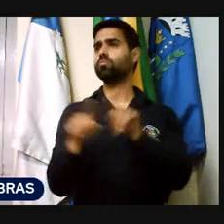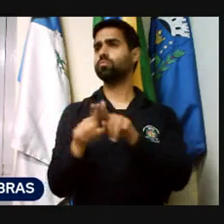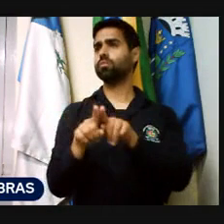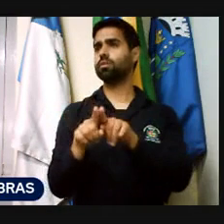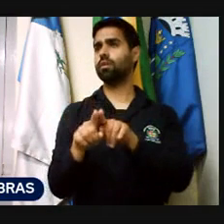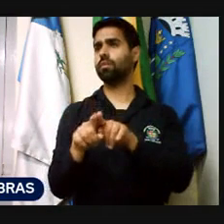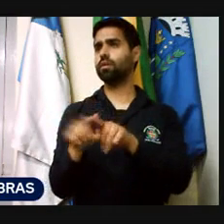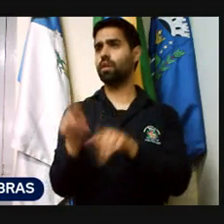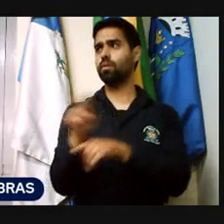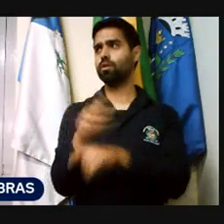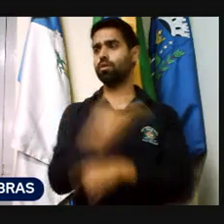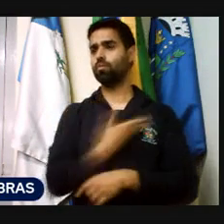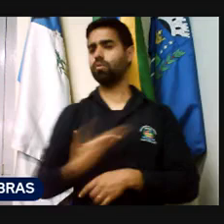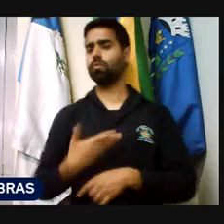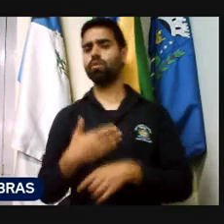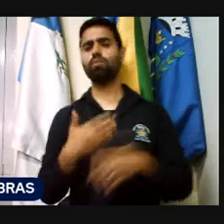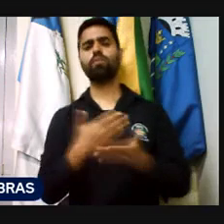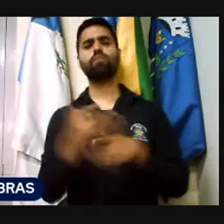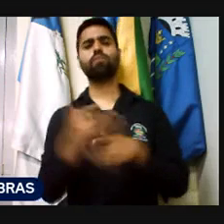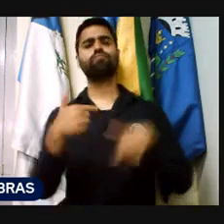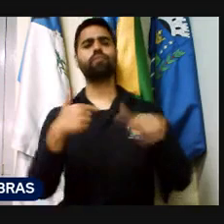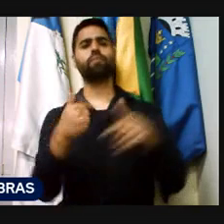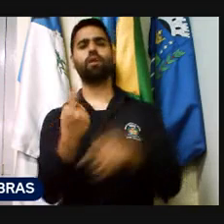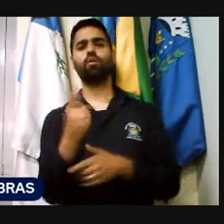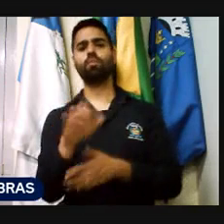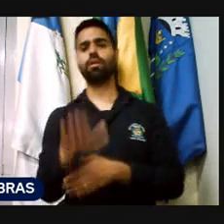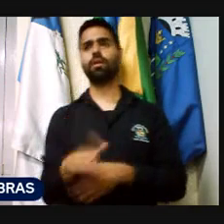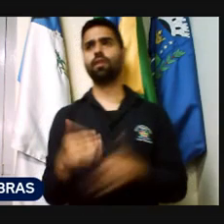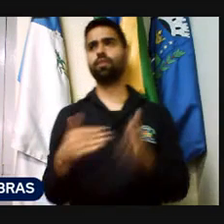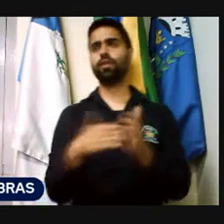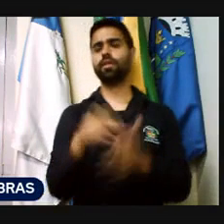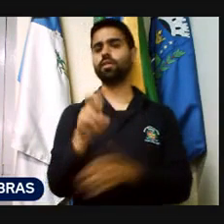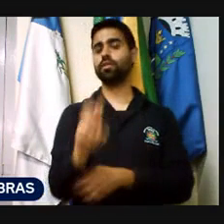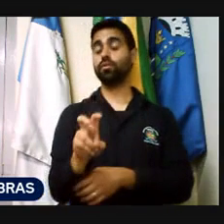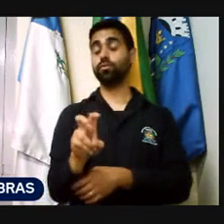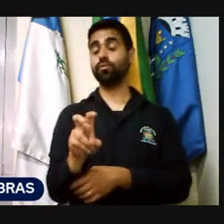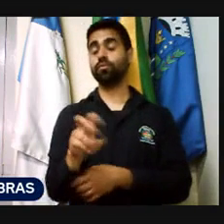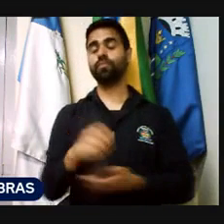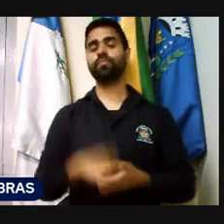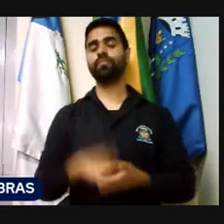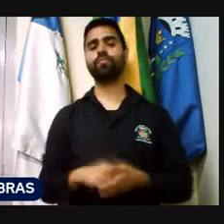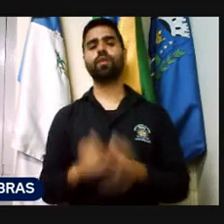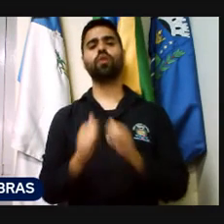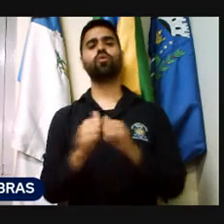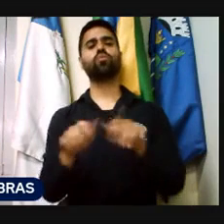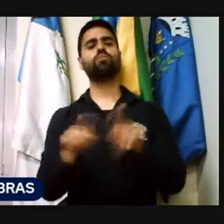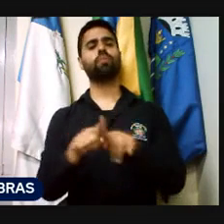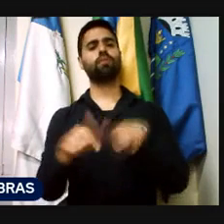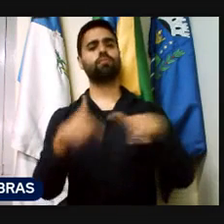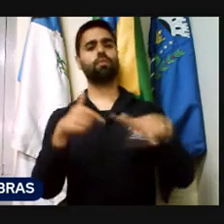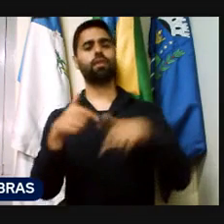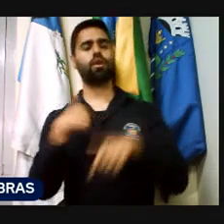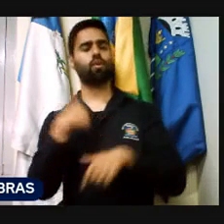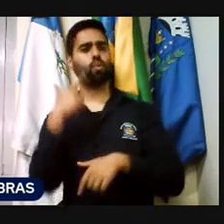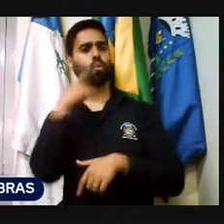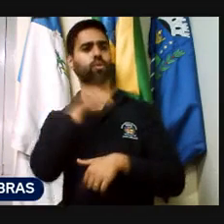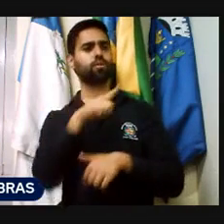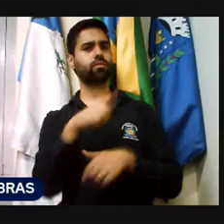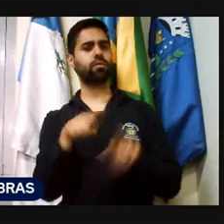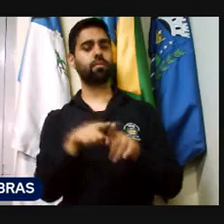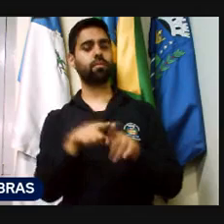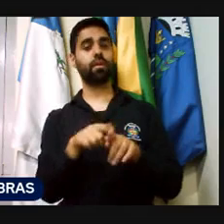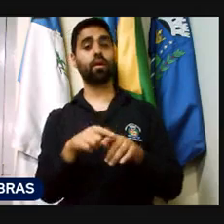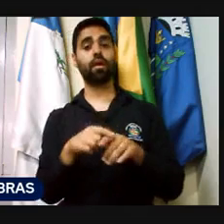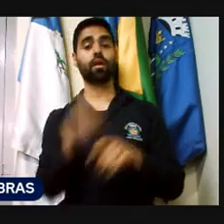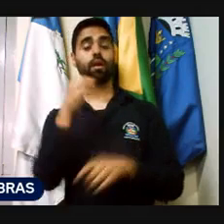começou um trabalho lá hoje, 1 hora da tarde, foi até as 5 horas. E, juntamente com essa ação, eu consegui fazer um contato com a UBS